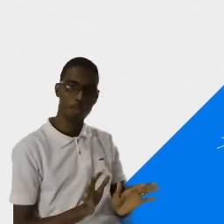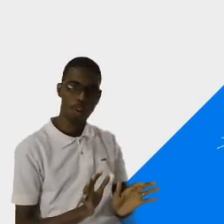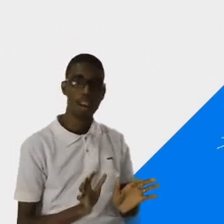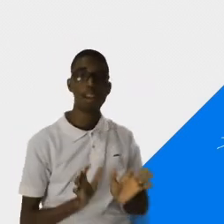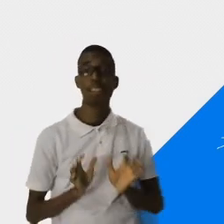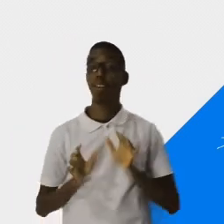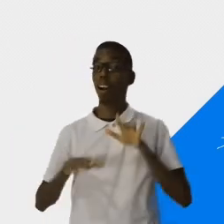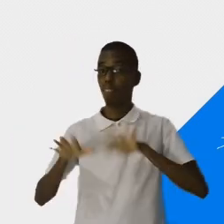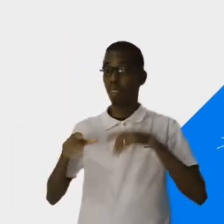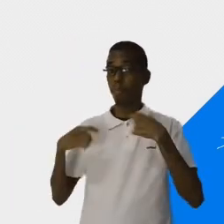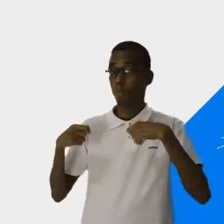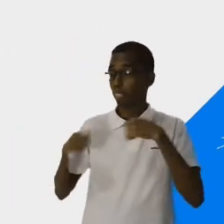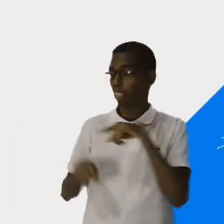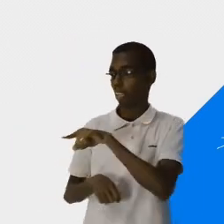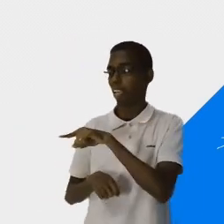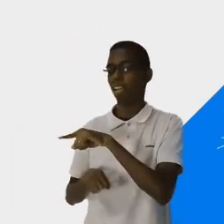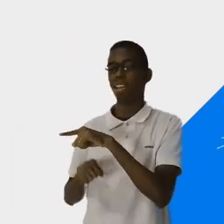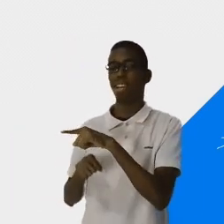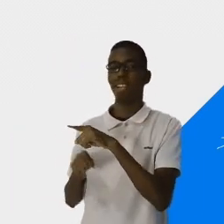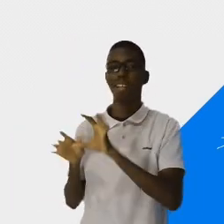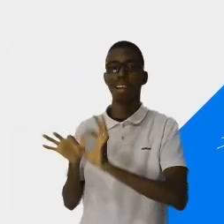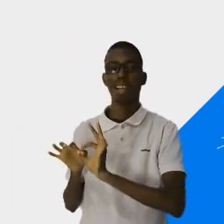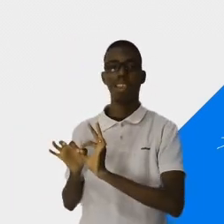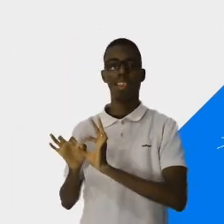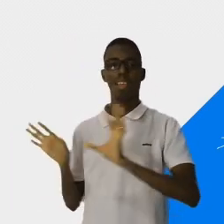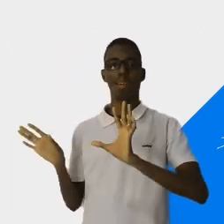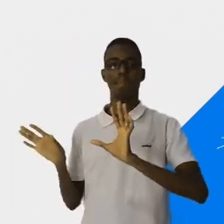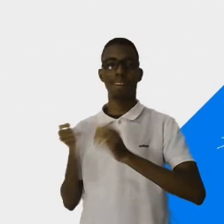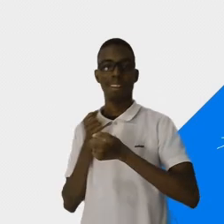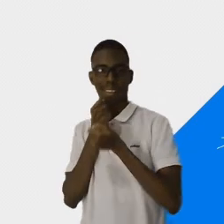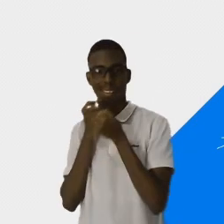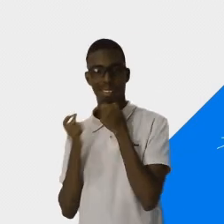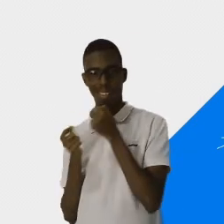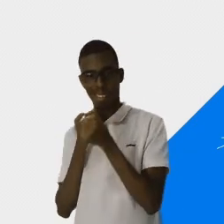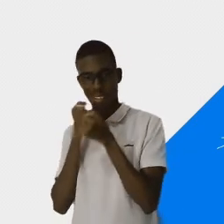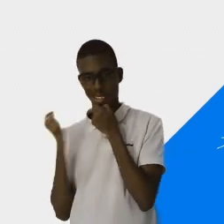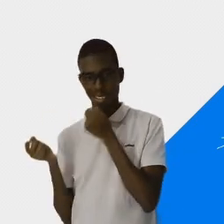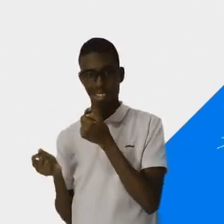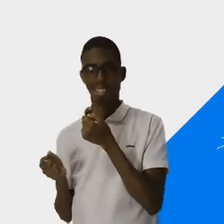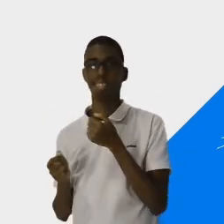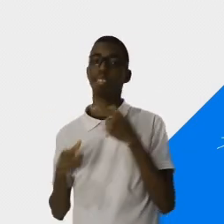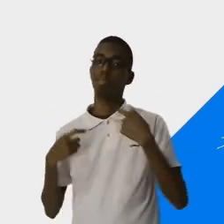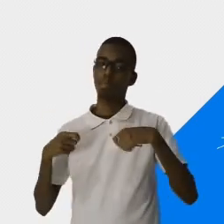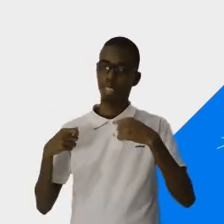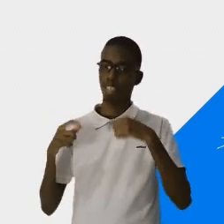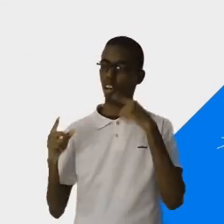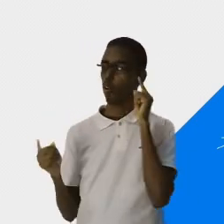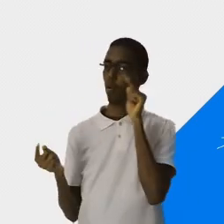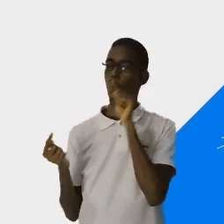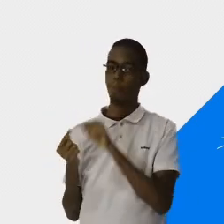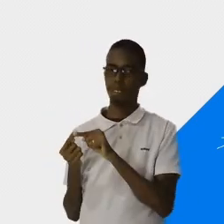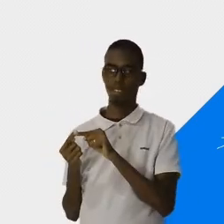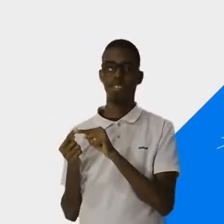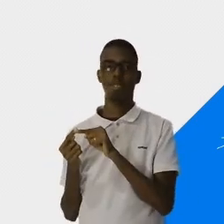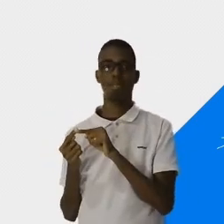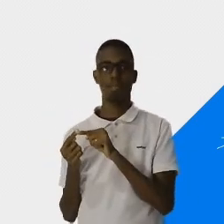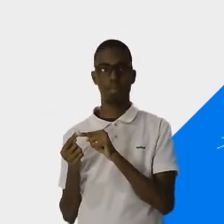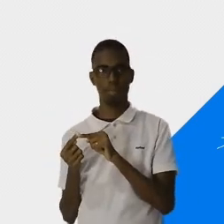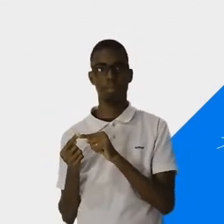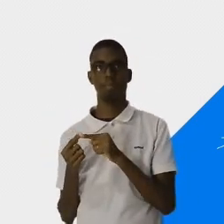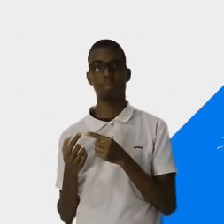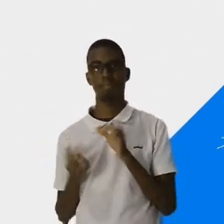Laudo tem que ser objetivo. Laudo, vou repetir, tem que ser objetivo, tá? Rápido,